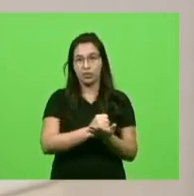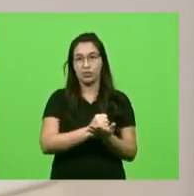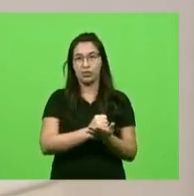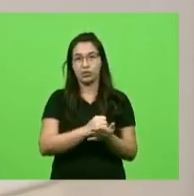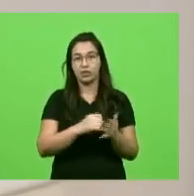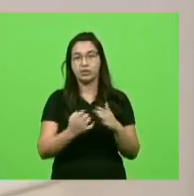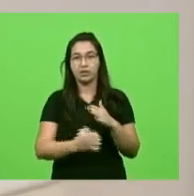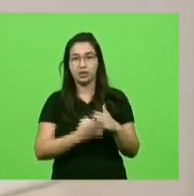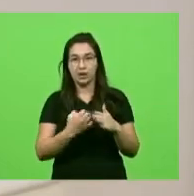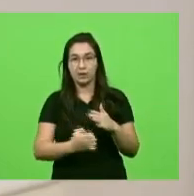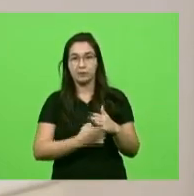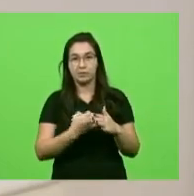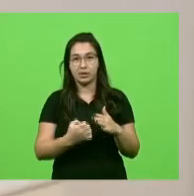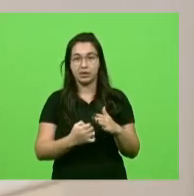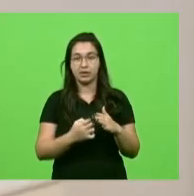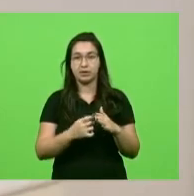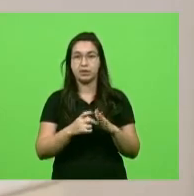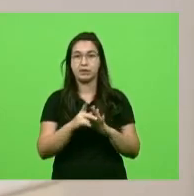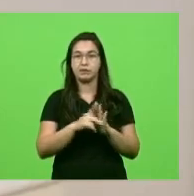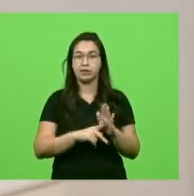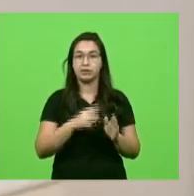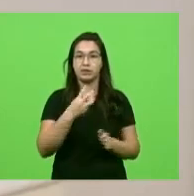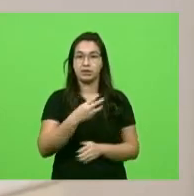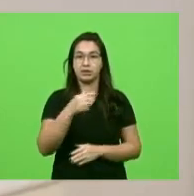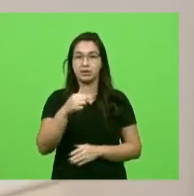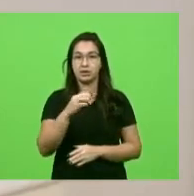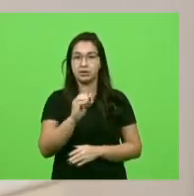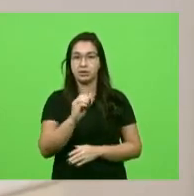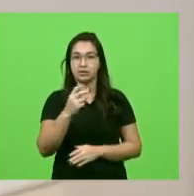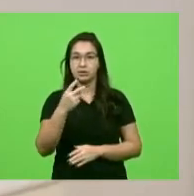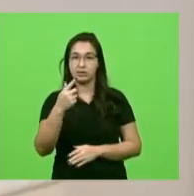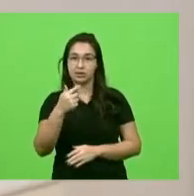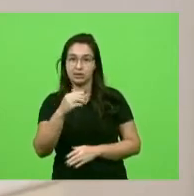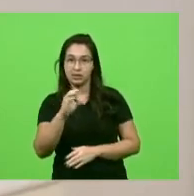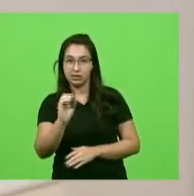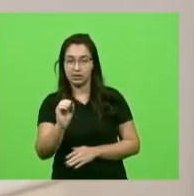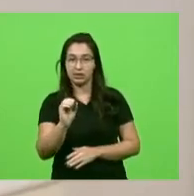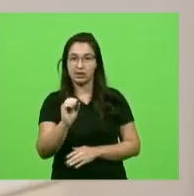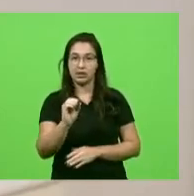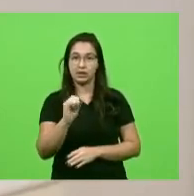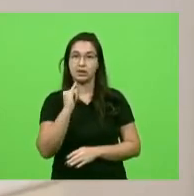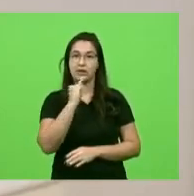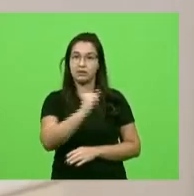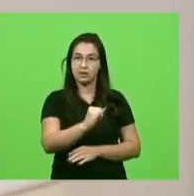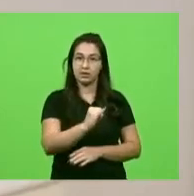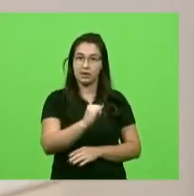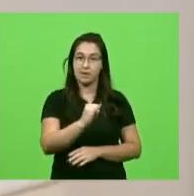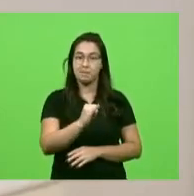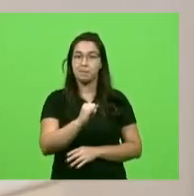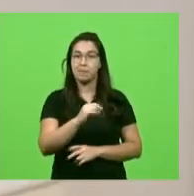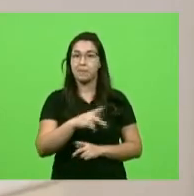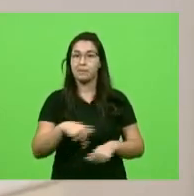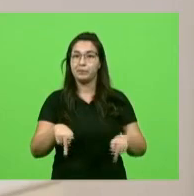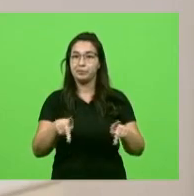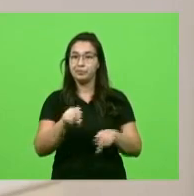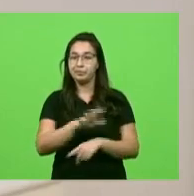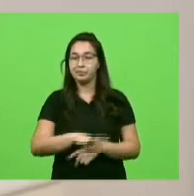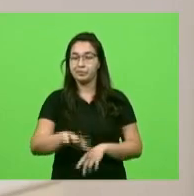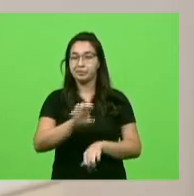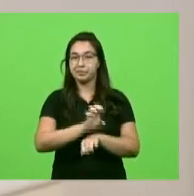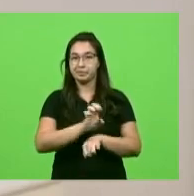do processo 37070 e que oficiaria a Procuradoria-Geral do Estado para a promoção das medidas